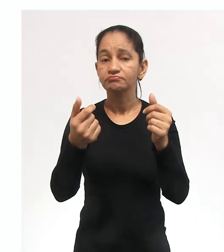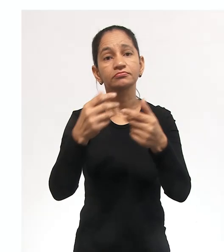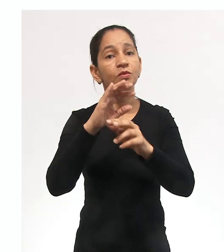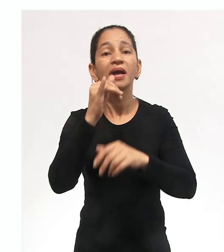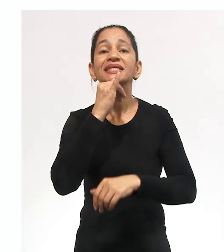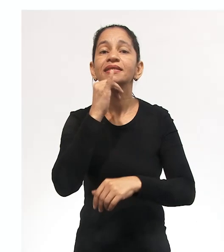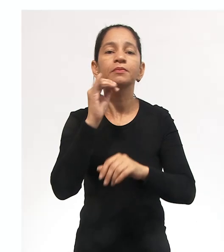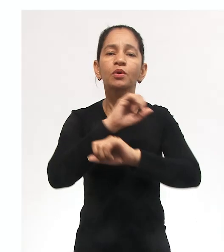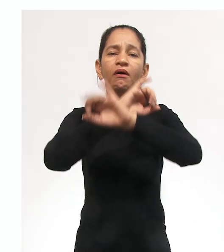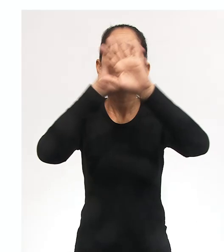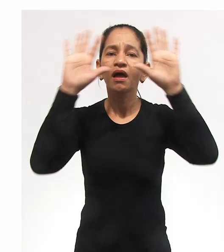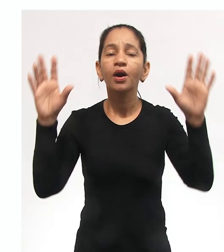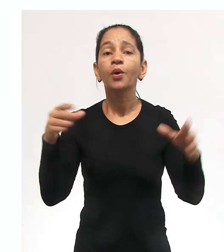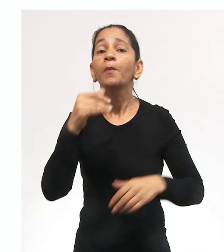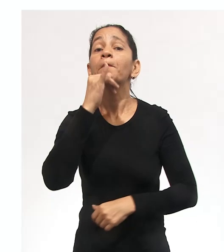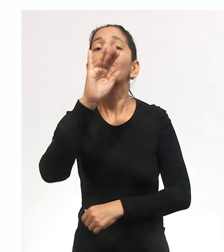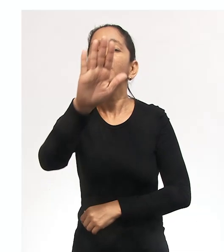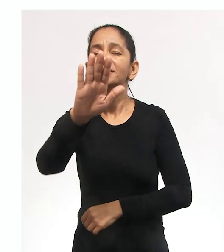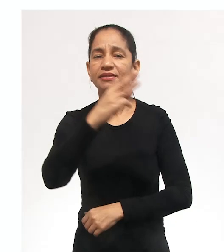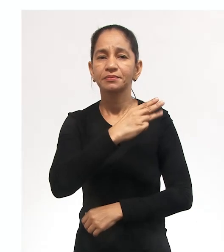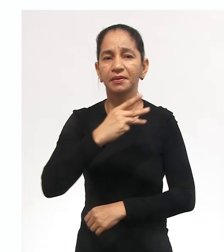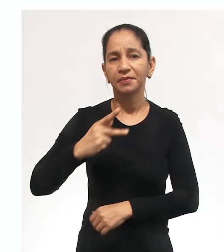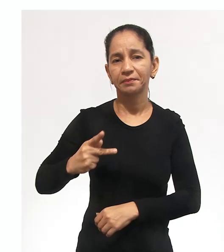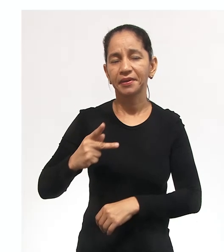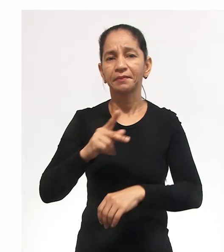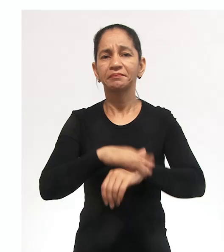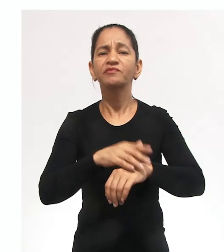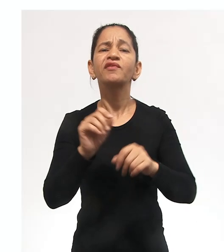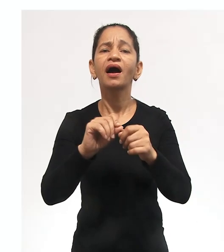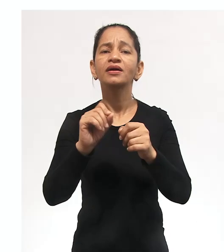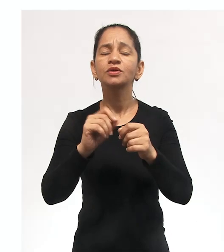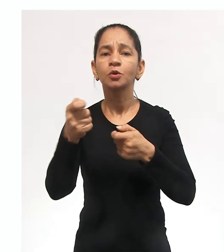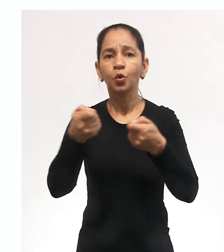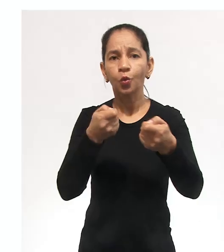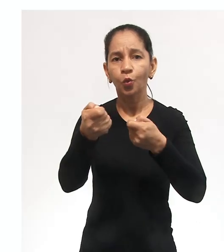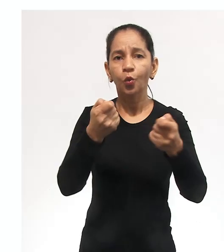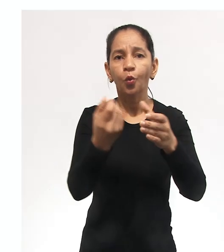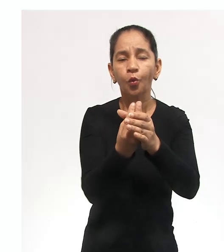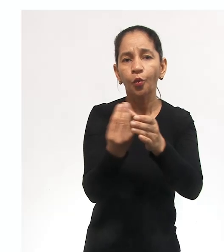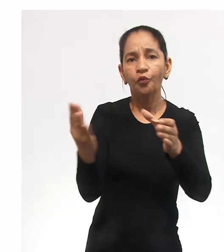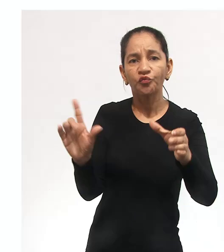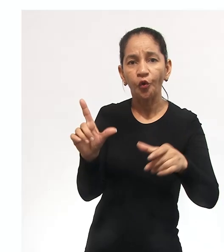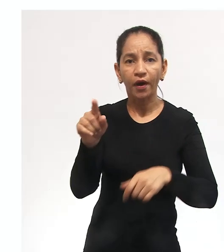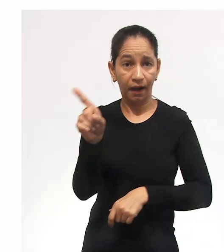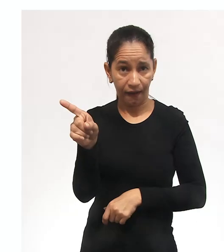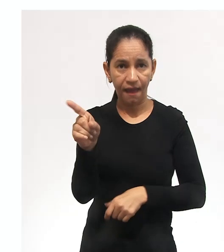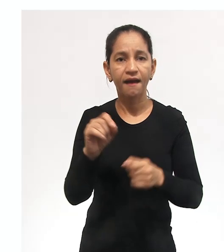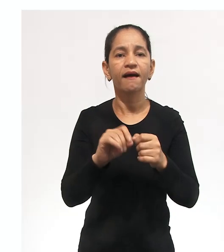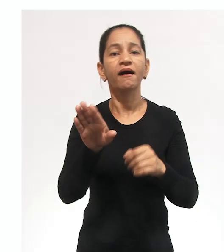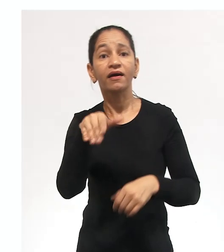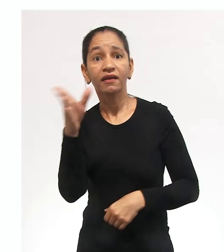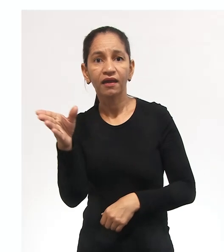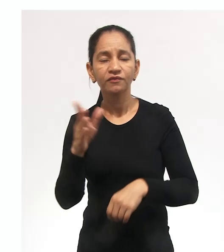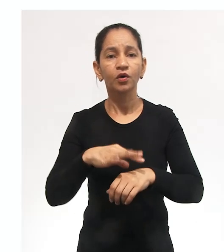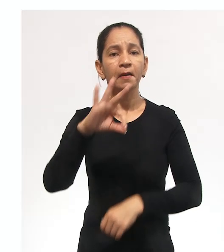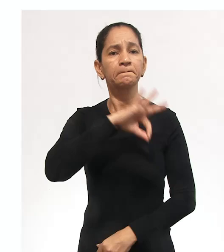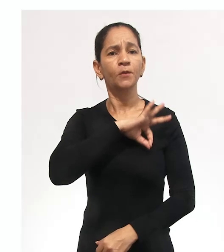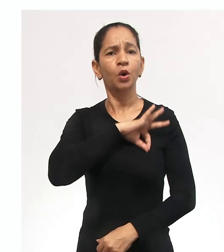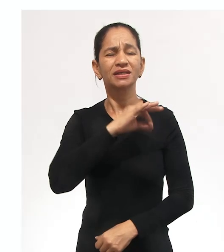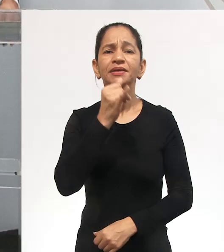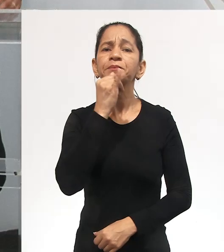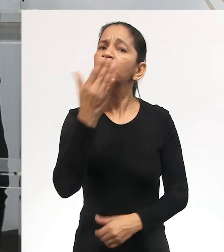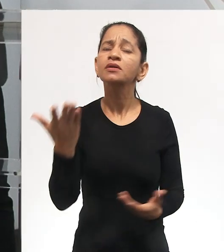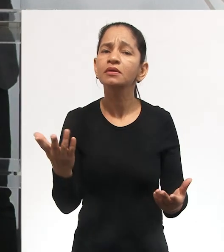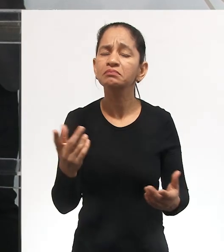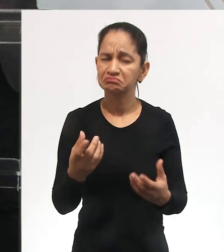disso, né, é quando o Ministério Público ele exerce o quê? O controle externo das atividades da polícia. Tá vendo